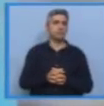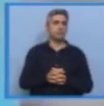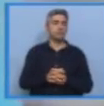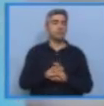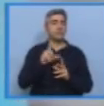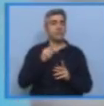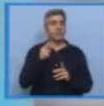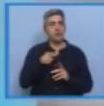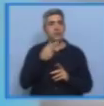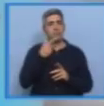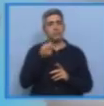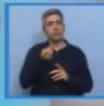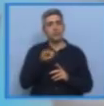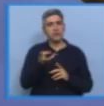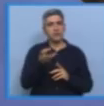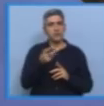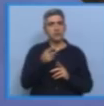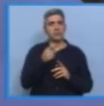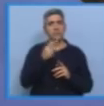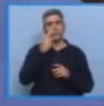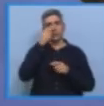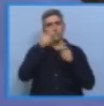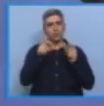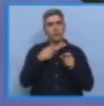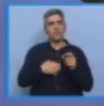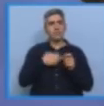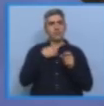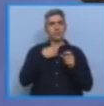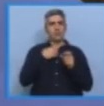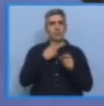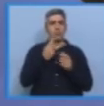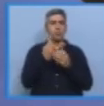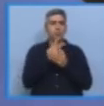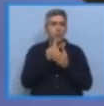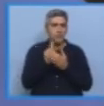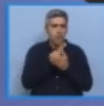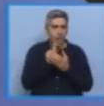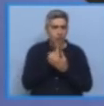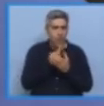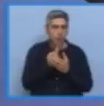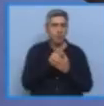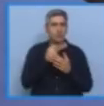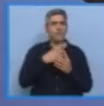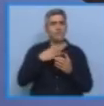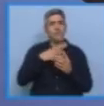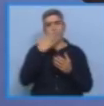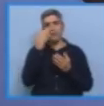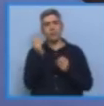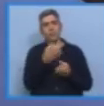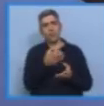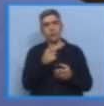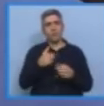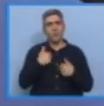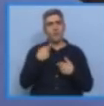e aí, muitas vezes, suscita, no fundo, o sentimento da solidão e, no fundo, o desejo de abandono da